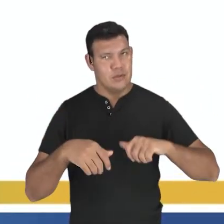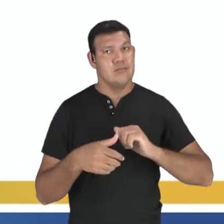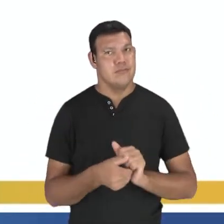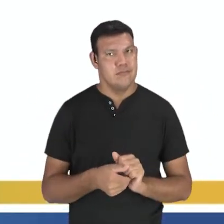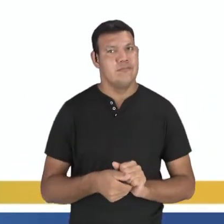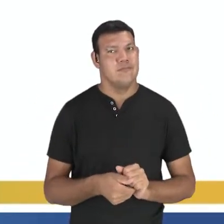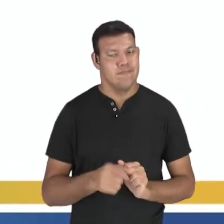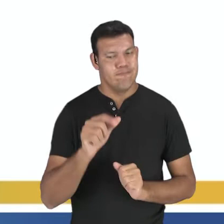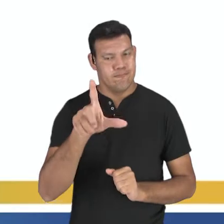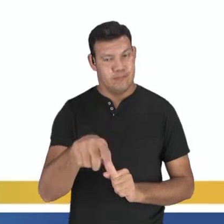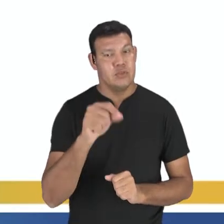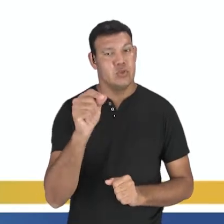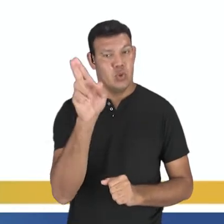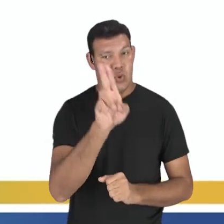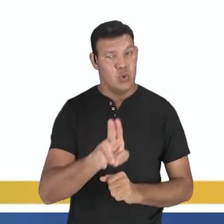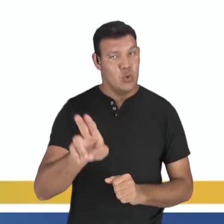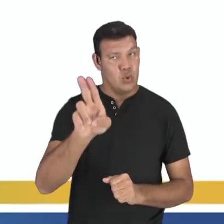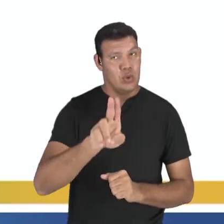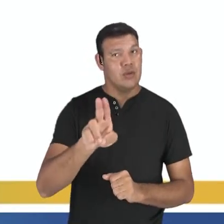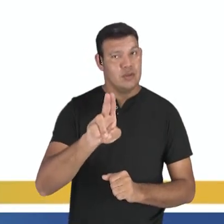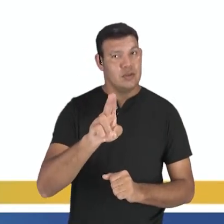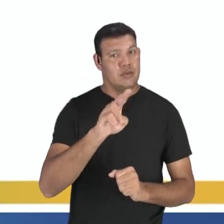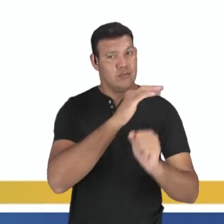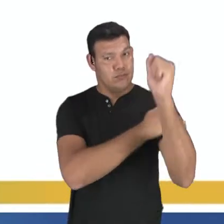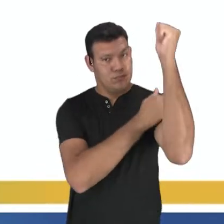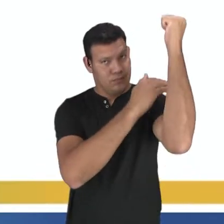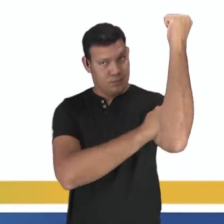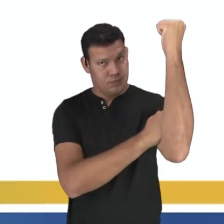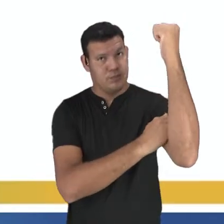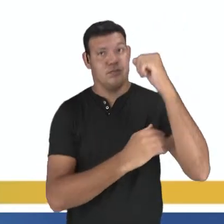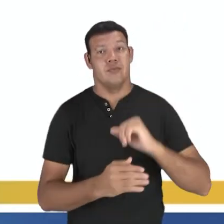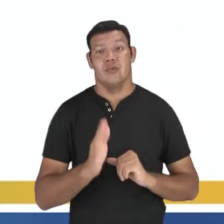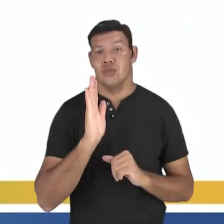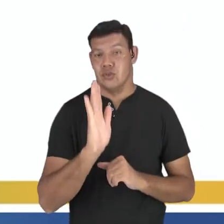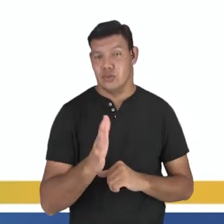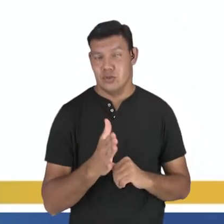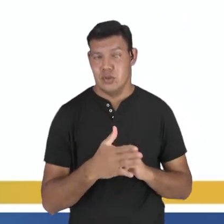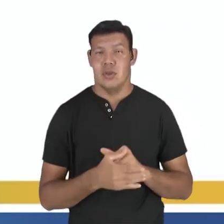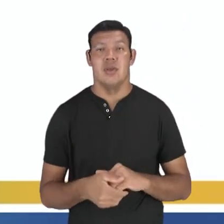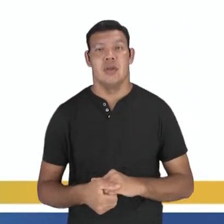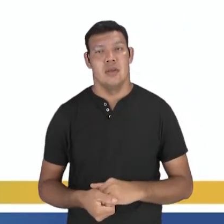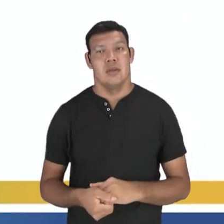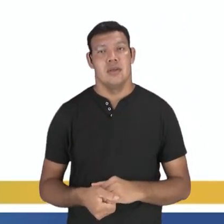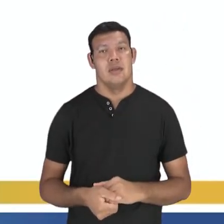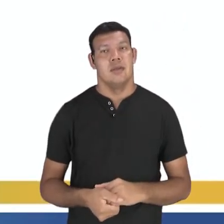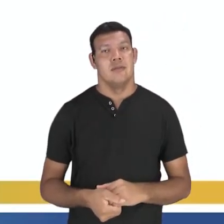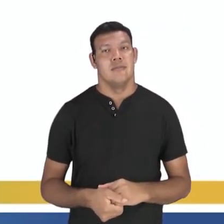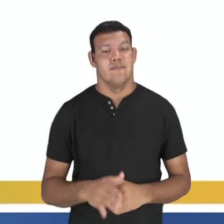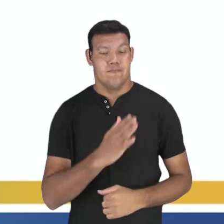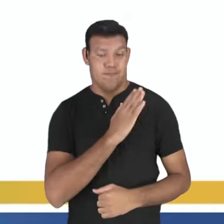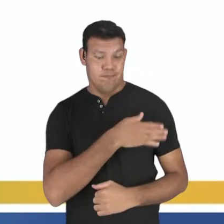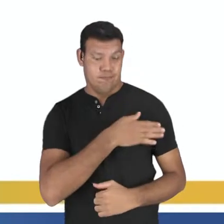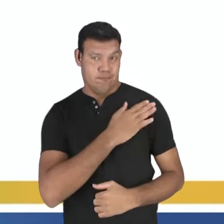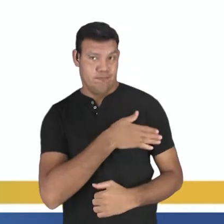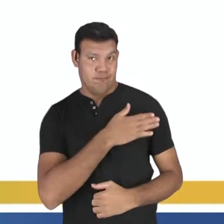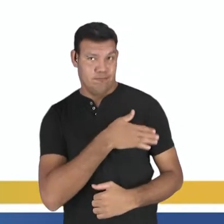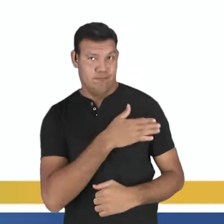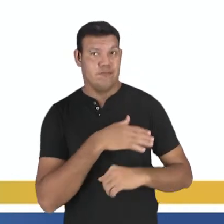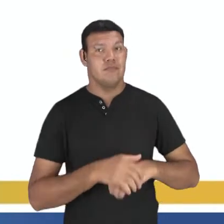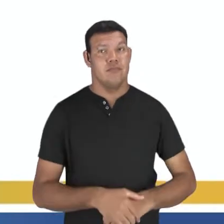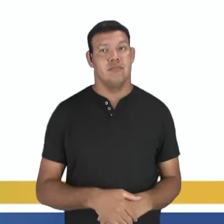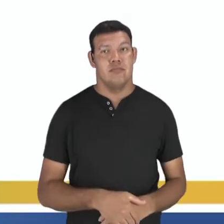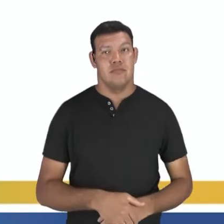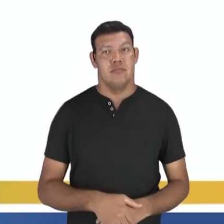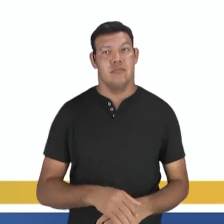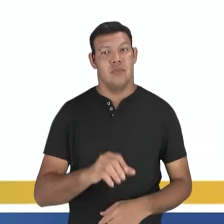decidir quando que pode ser usado, aquele músculo. Já quando você fala do muscular estriado cardíaco e